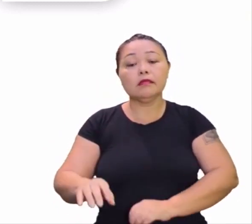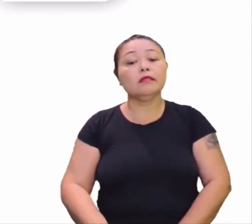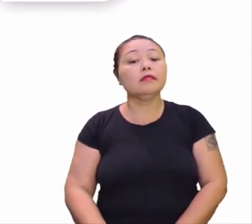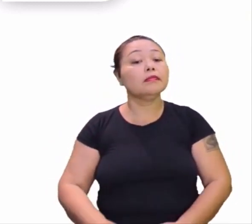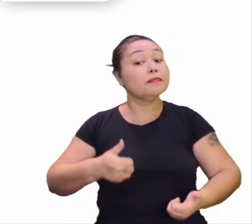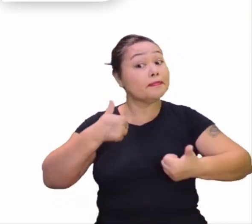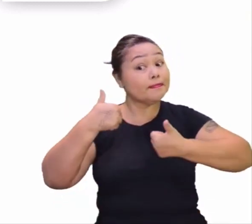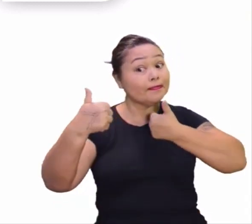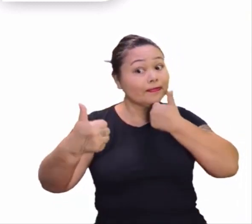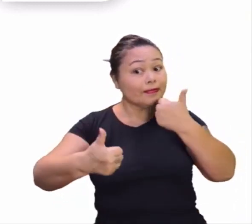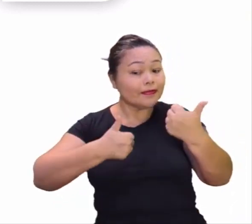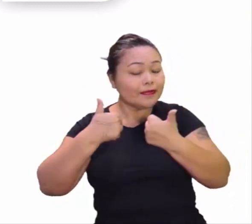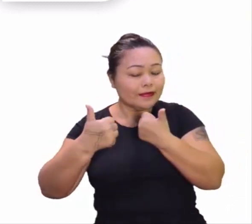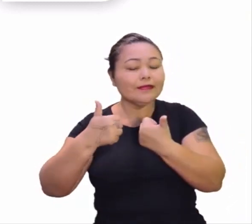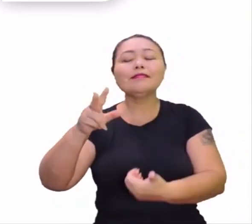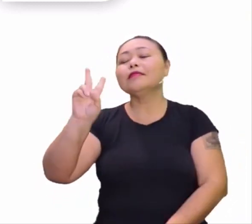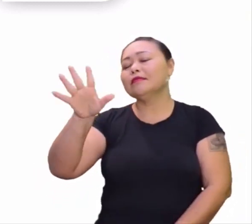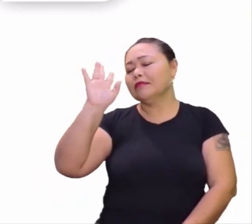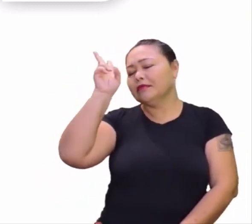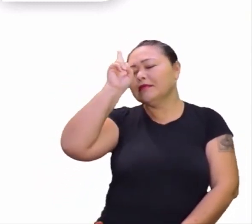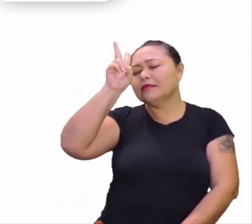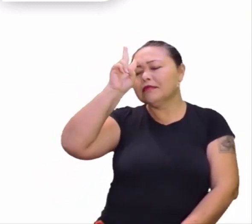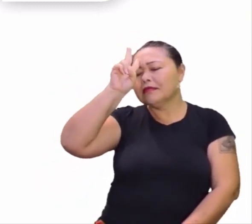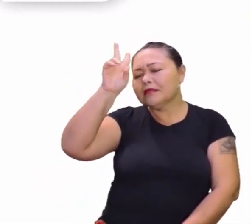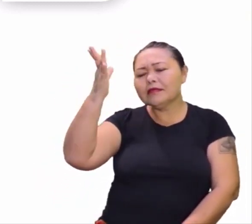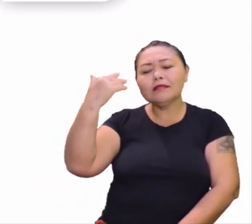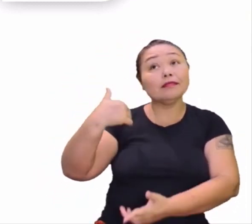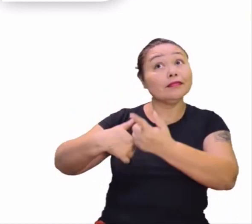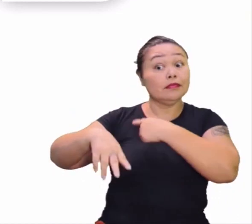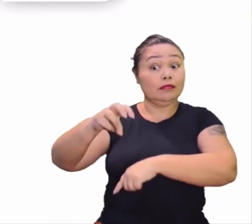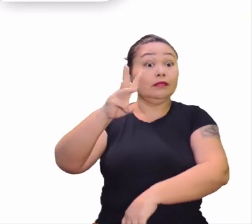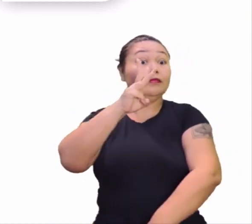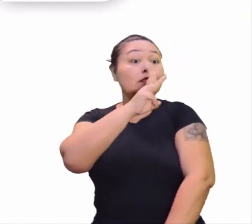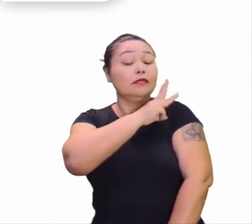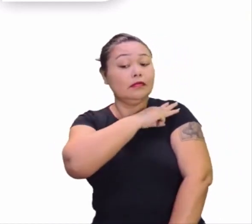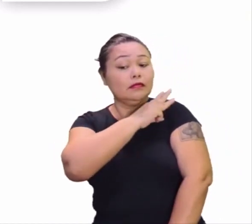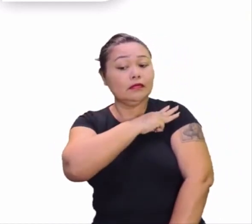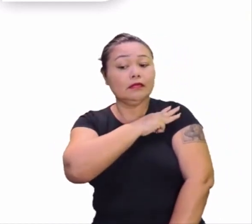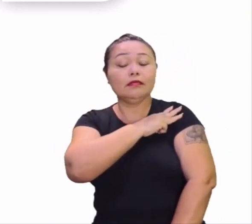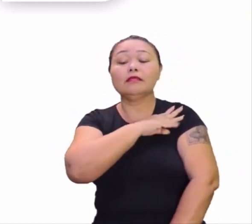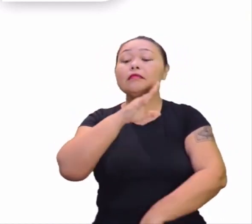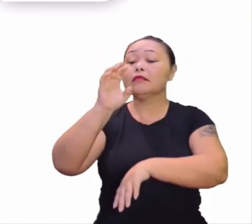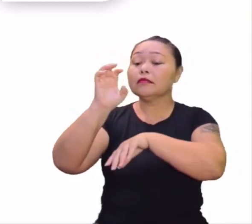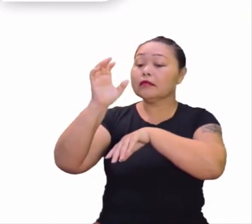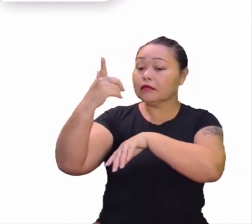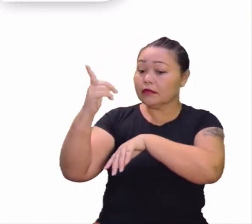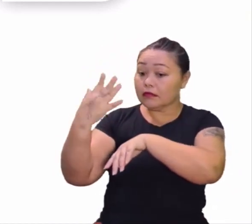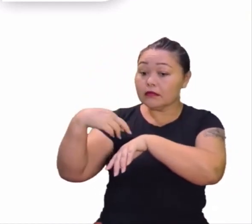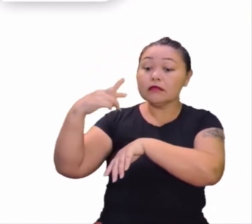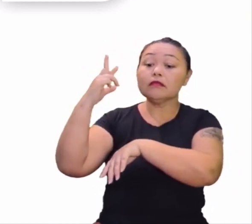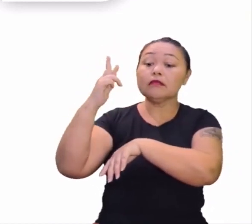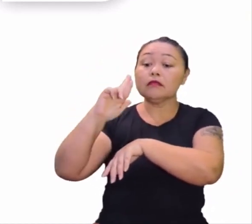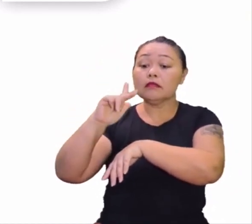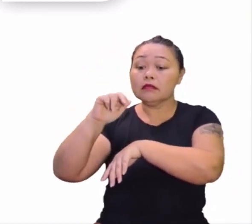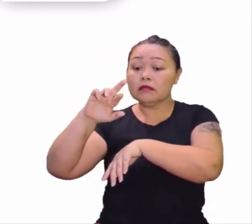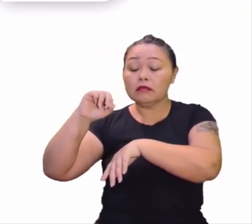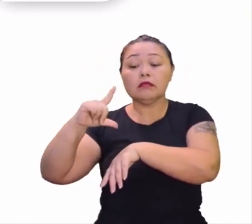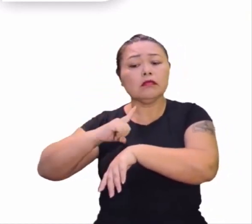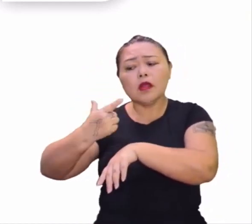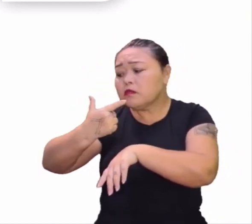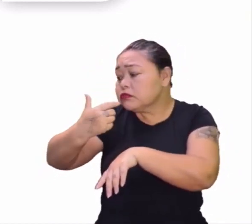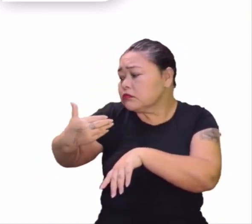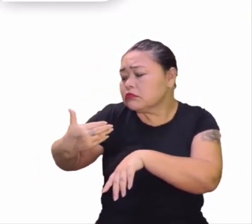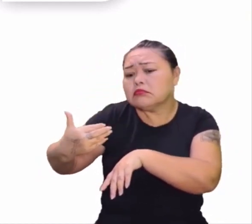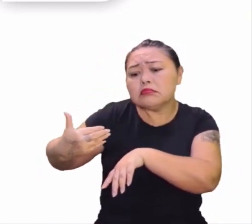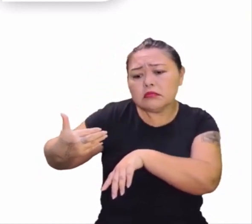Beleza, garoto! Essa galera já lembra de nós, né? Lá do terceiro ano, Geografia Geral, agora, porque a gente já teve há pouco